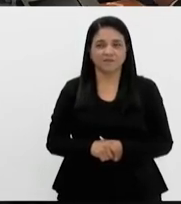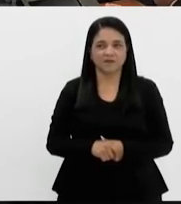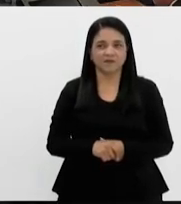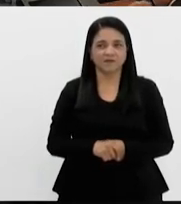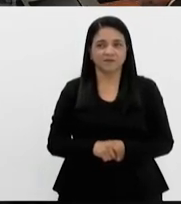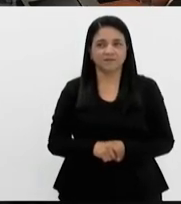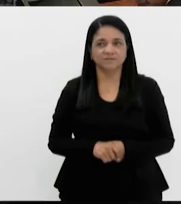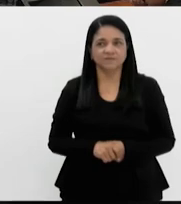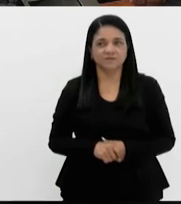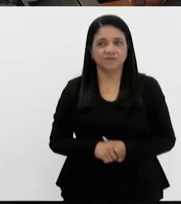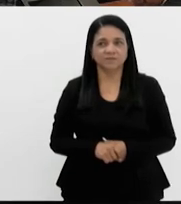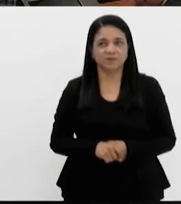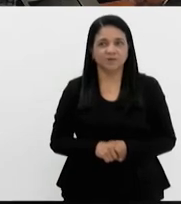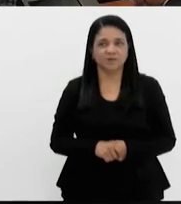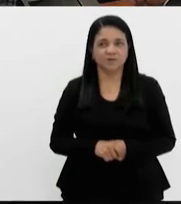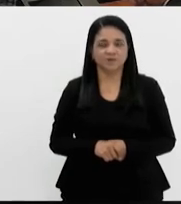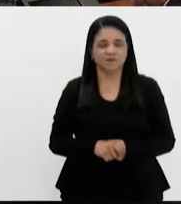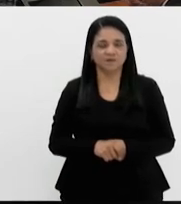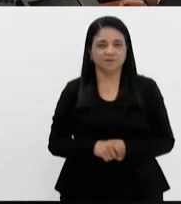Bom,